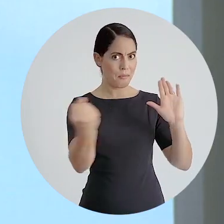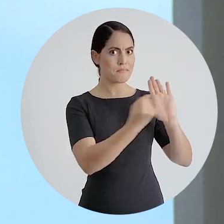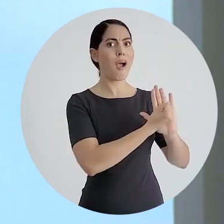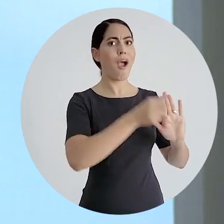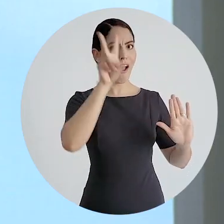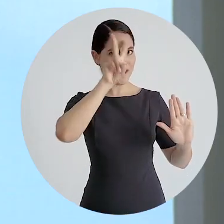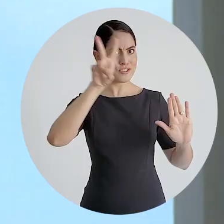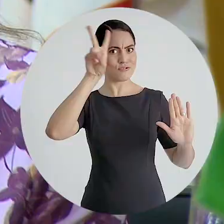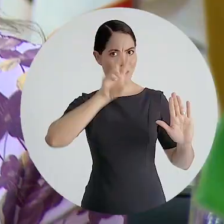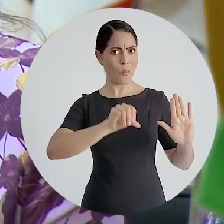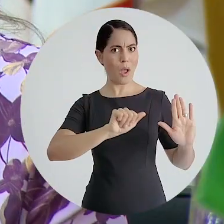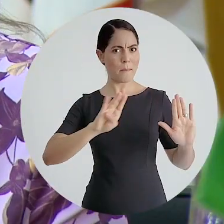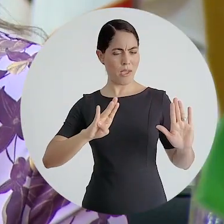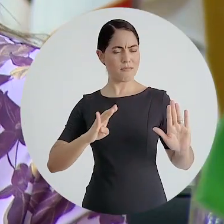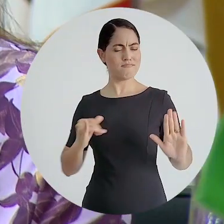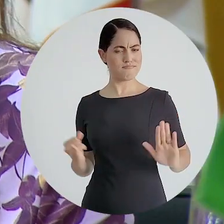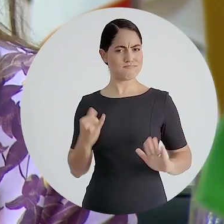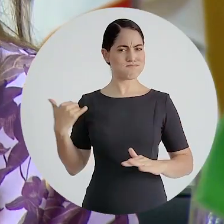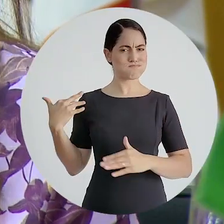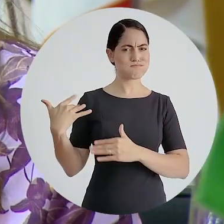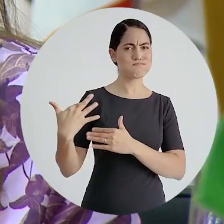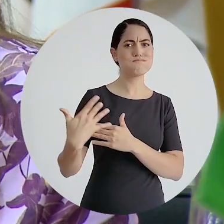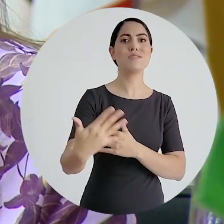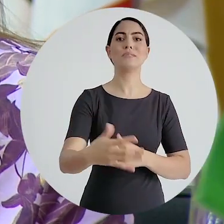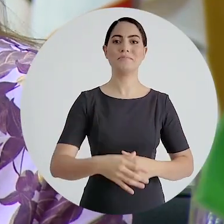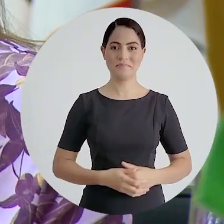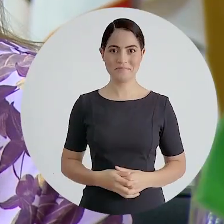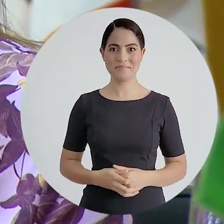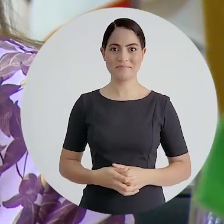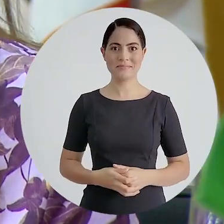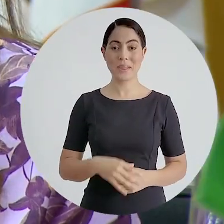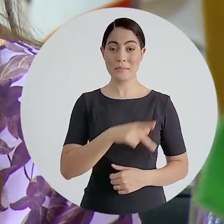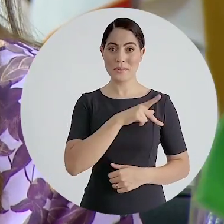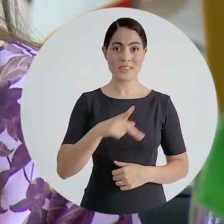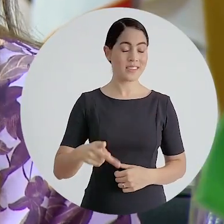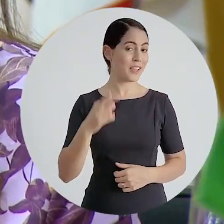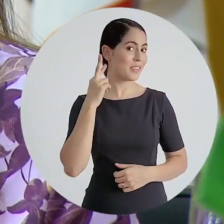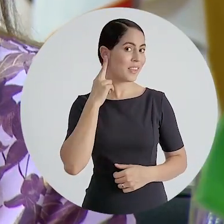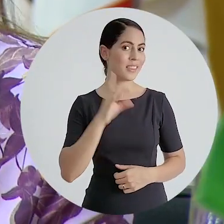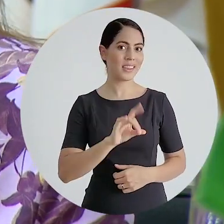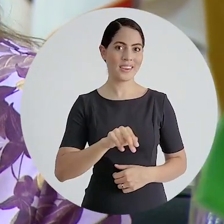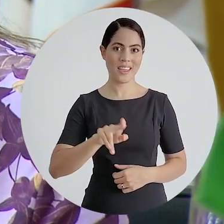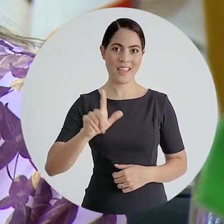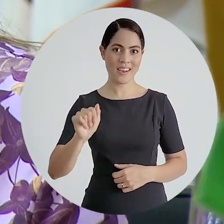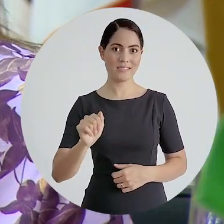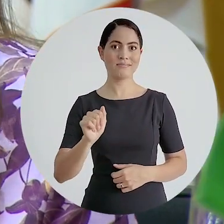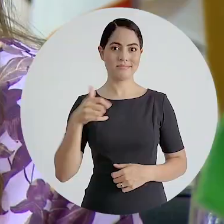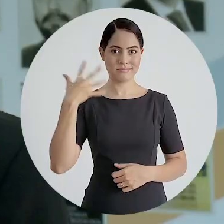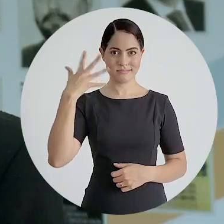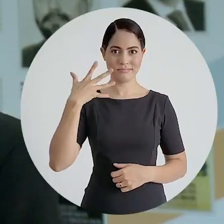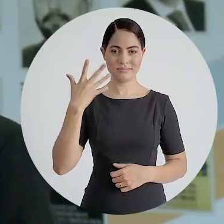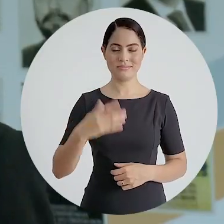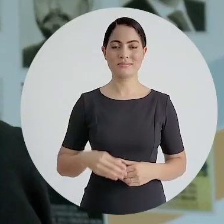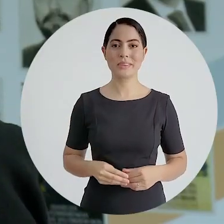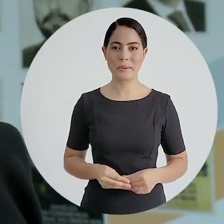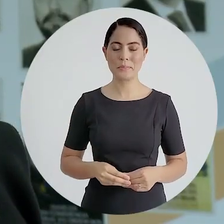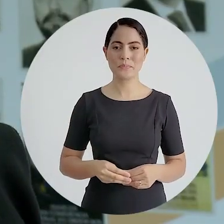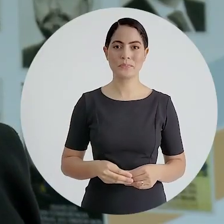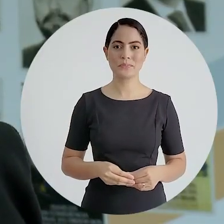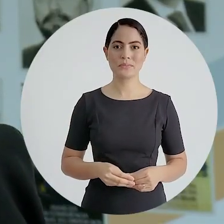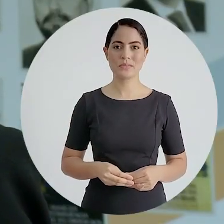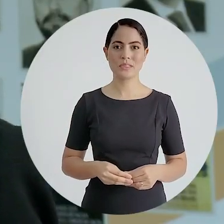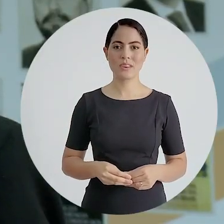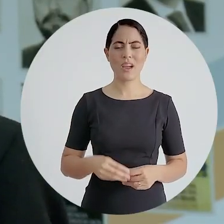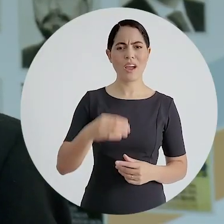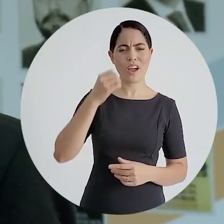na história, como garante a presidente da Comissão Nacional da Mulher Advogada, Daniela Borges. A última viagem